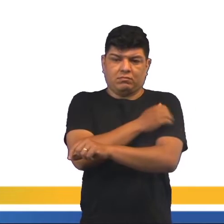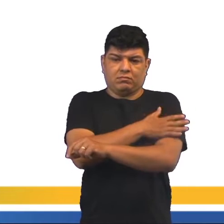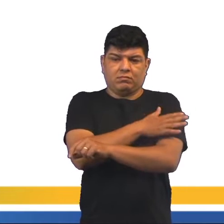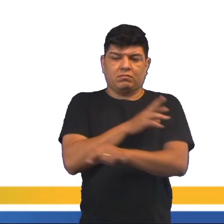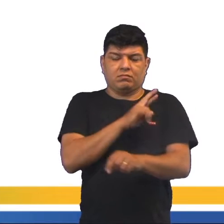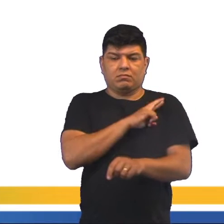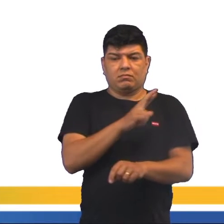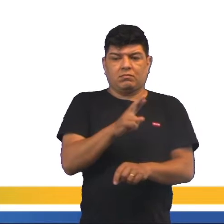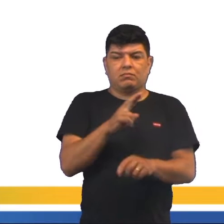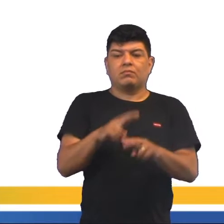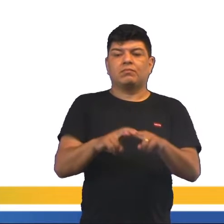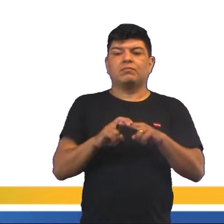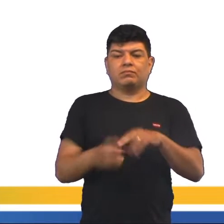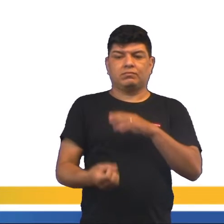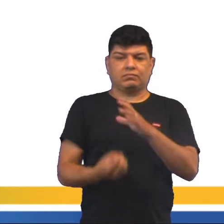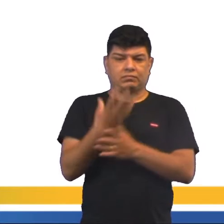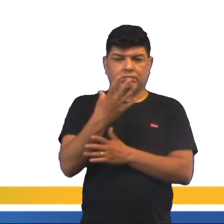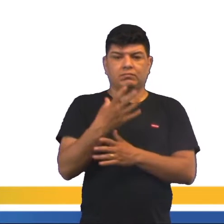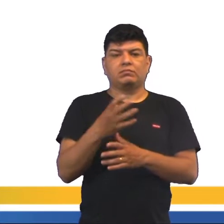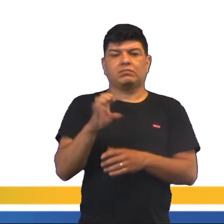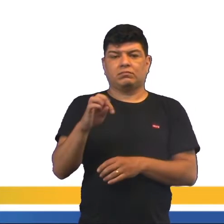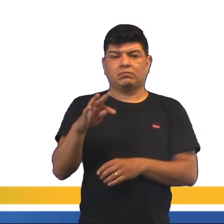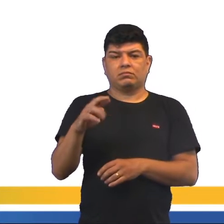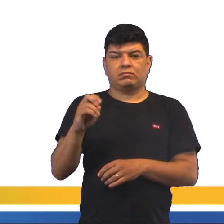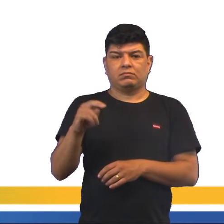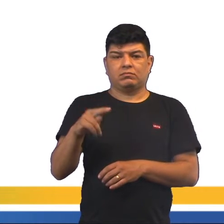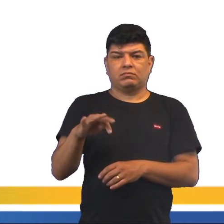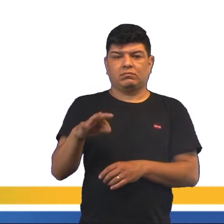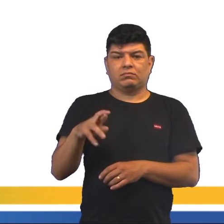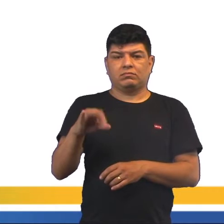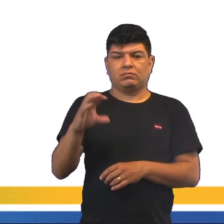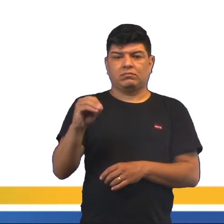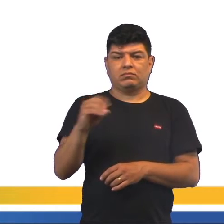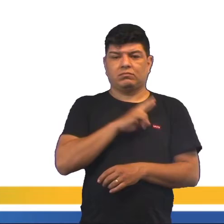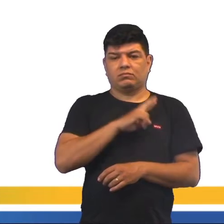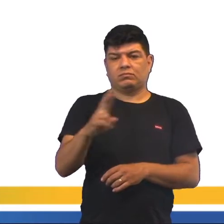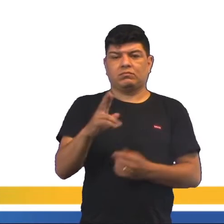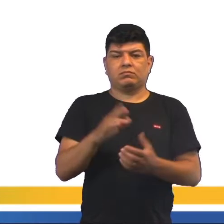às religiões, derivando disso um etnocentrismo religioso.